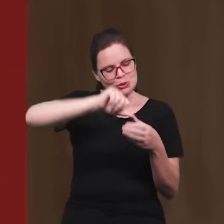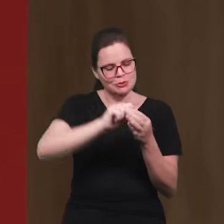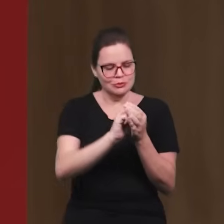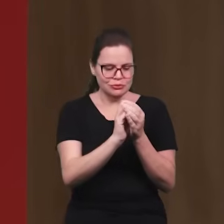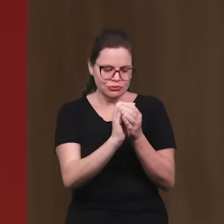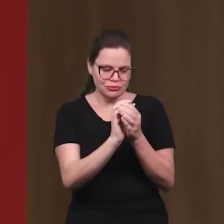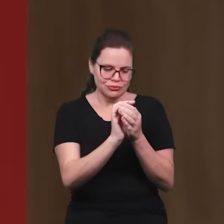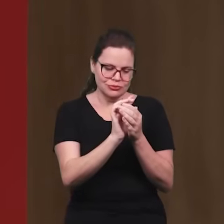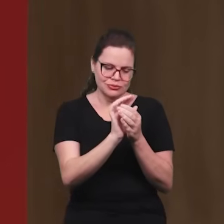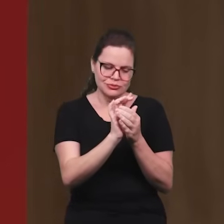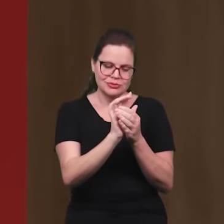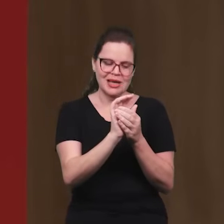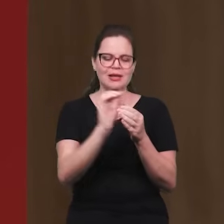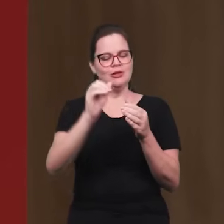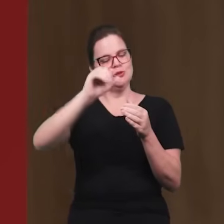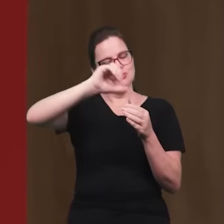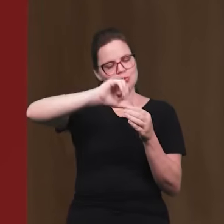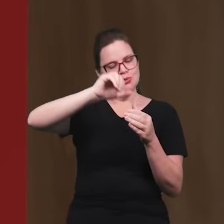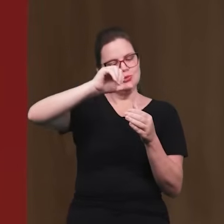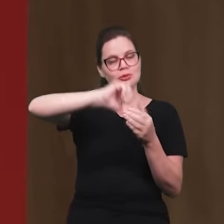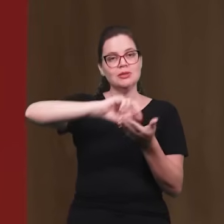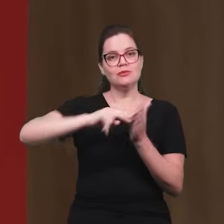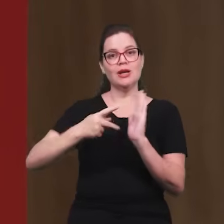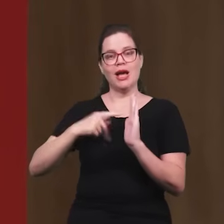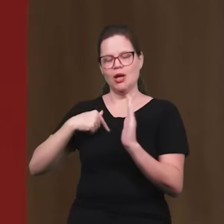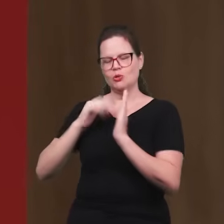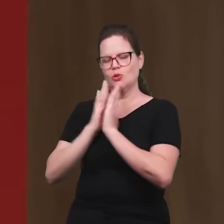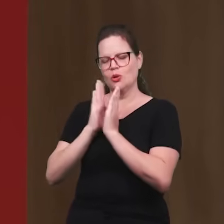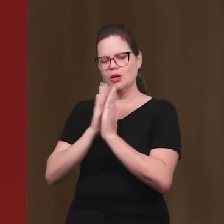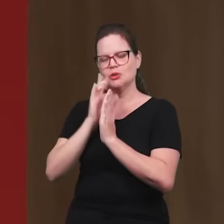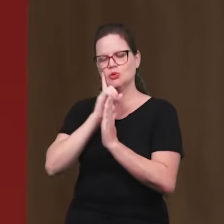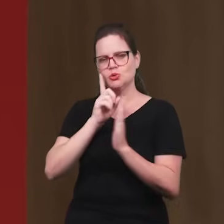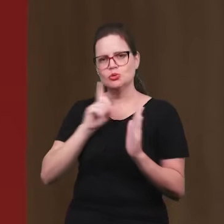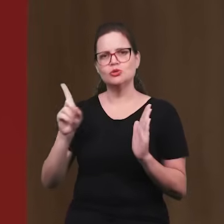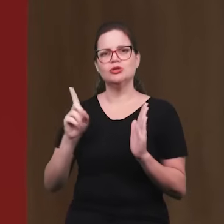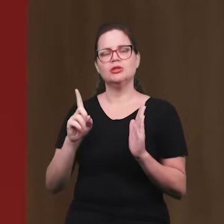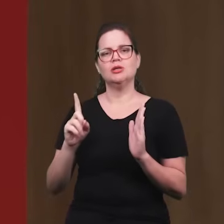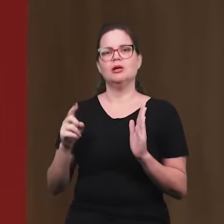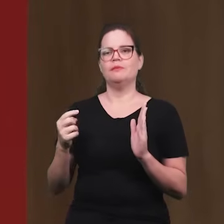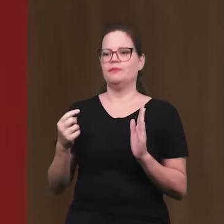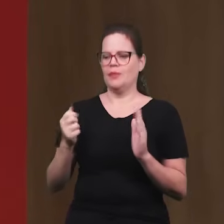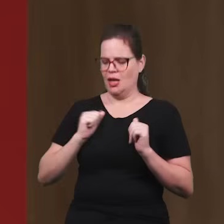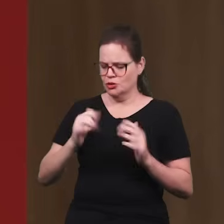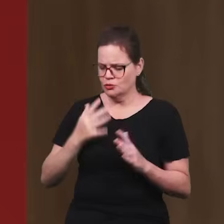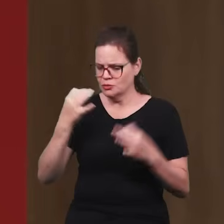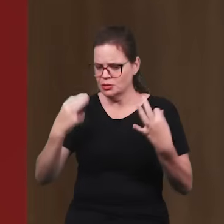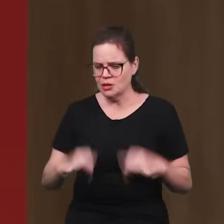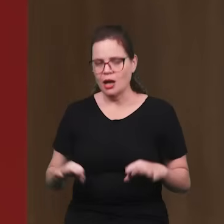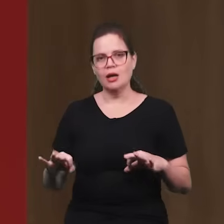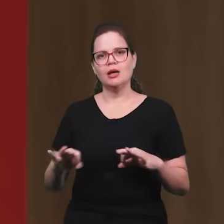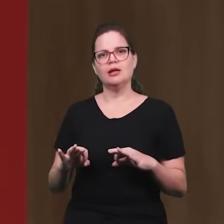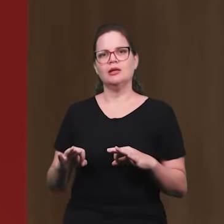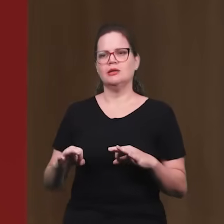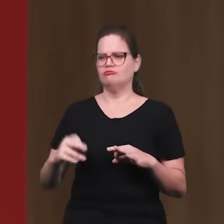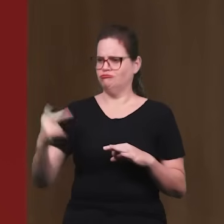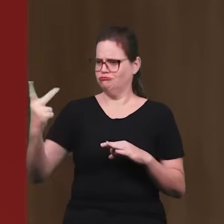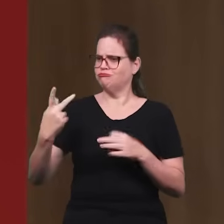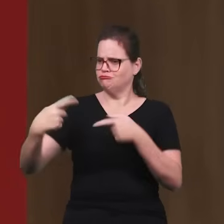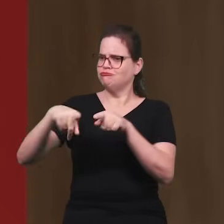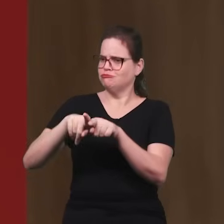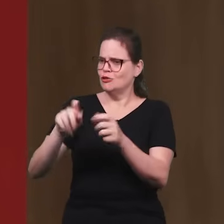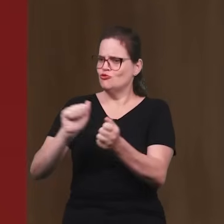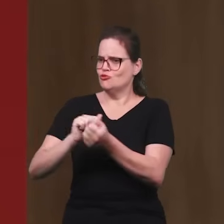ali, todos os dias orando, buscando o Senhor, tendo isso que vocês falaram, essa cumplicidade,